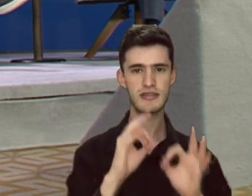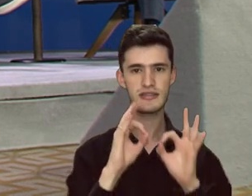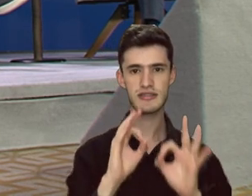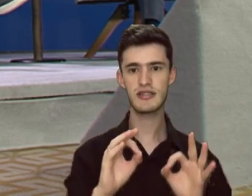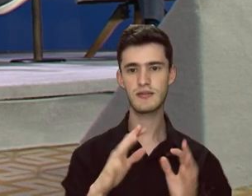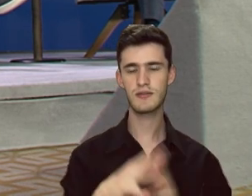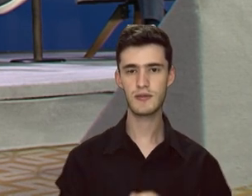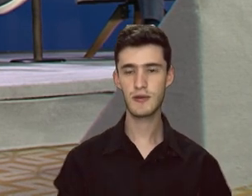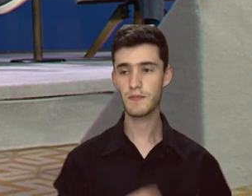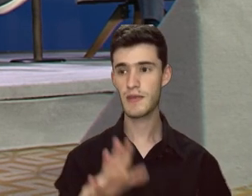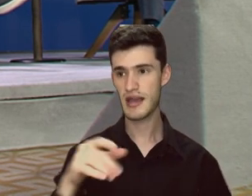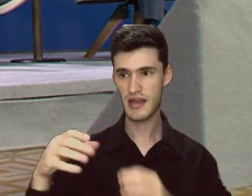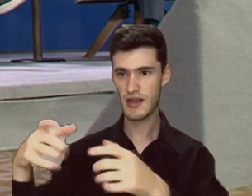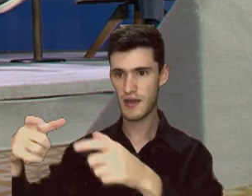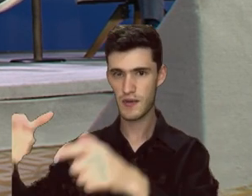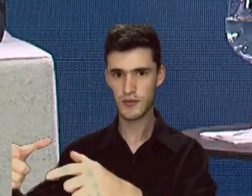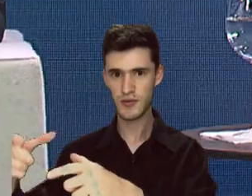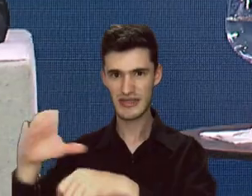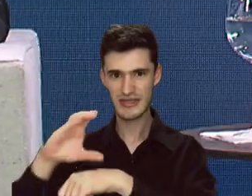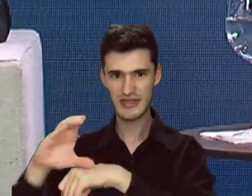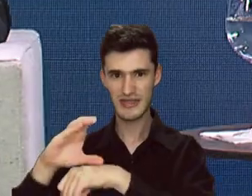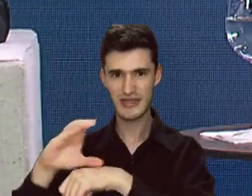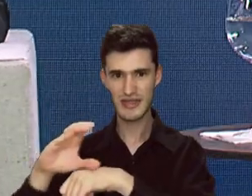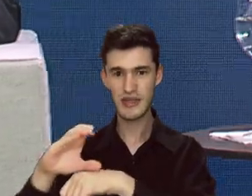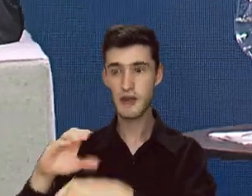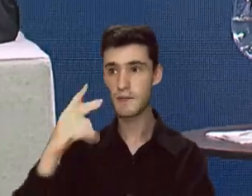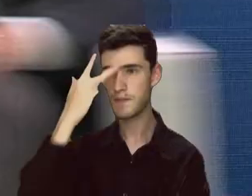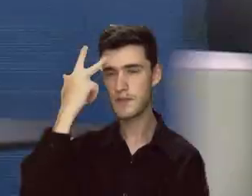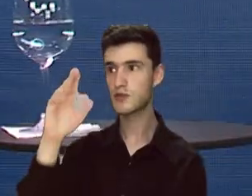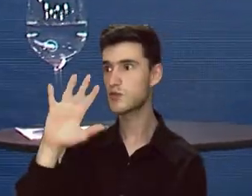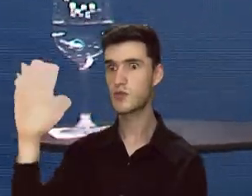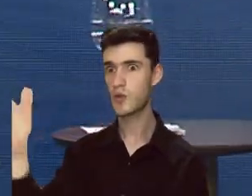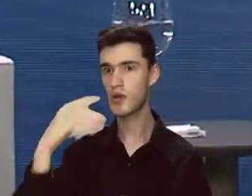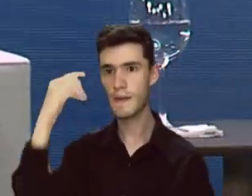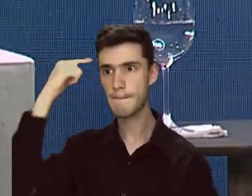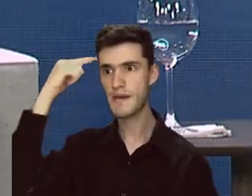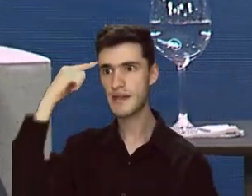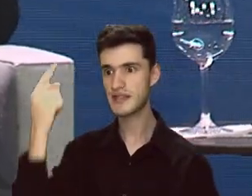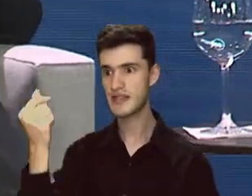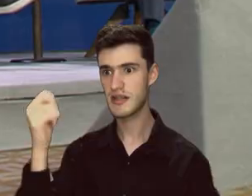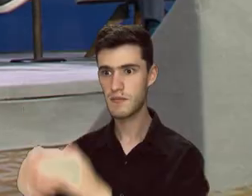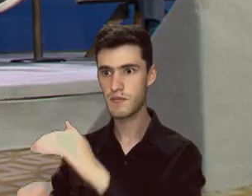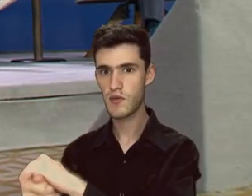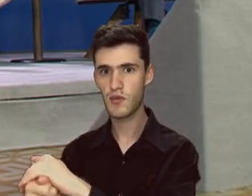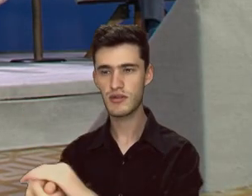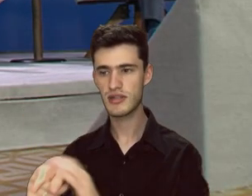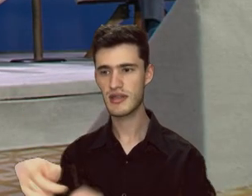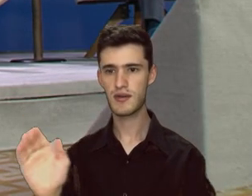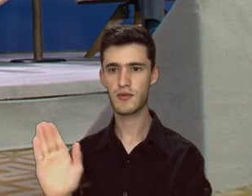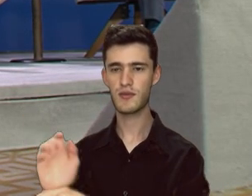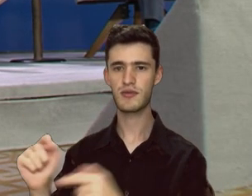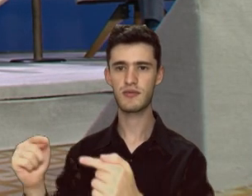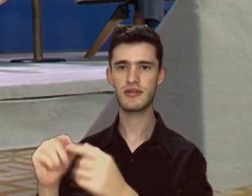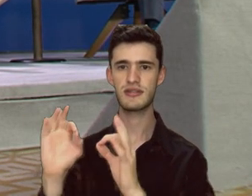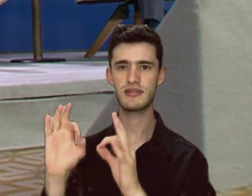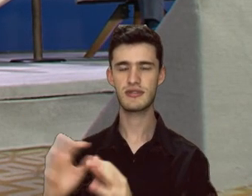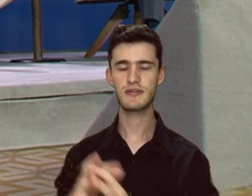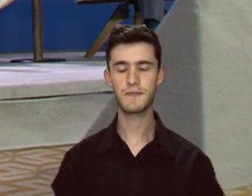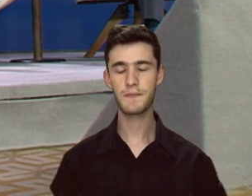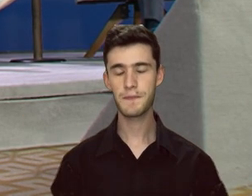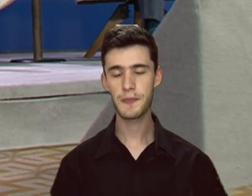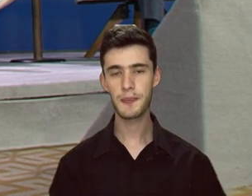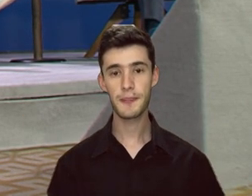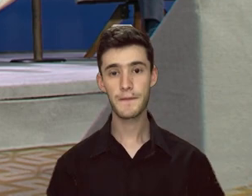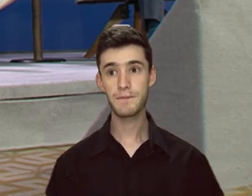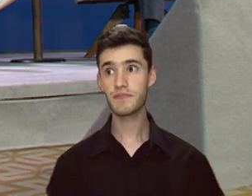de vista de quem olha investimentos em inovação e o que a gente tem percebido é que tem uma convergência muito direta entre